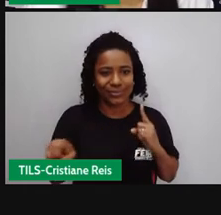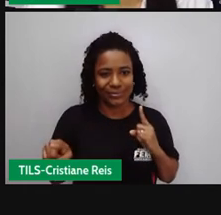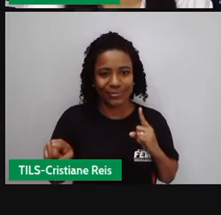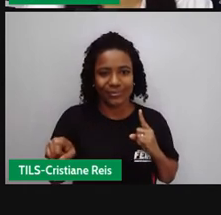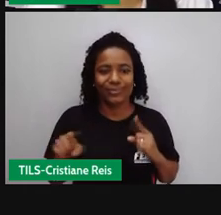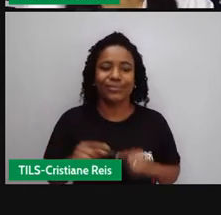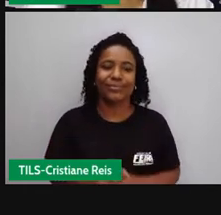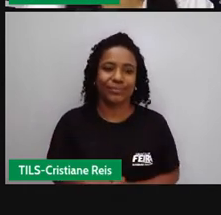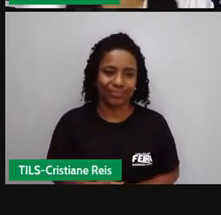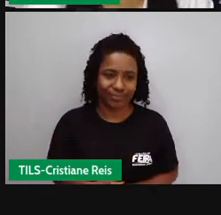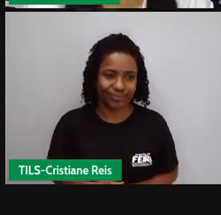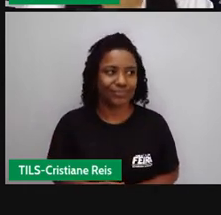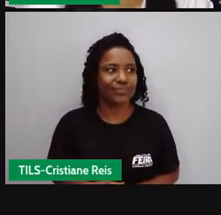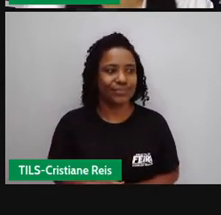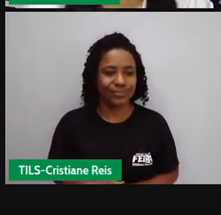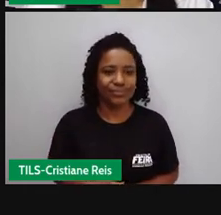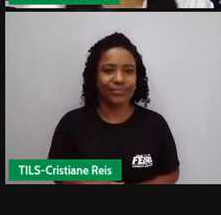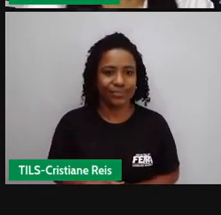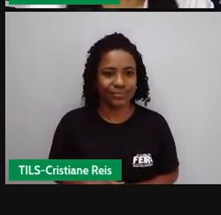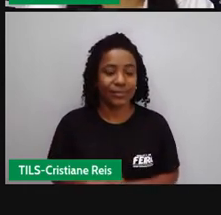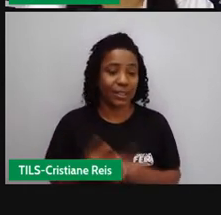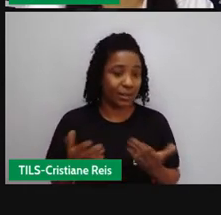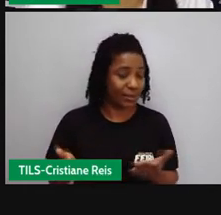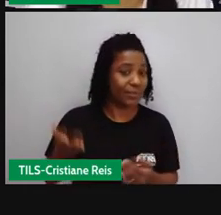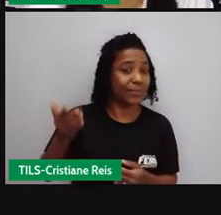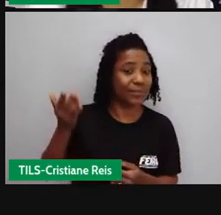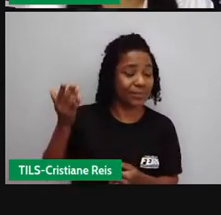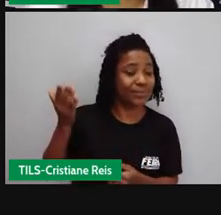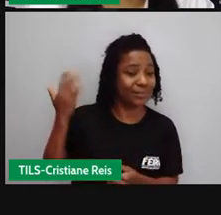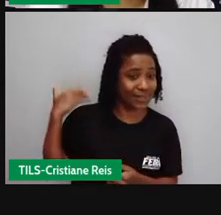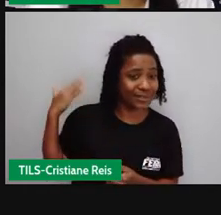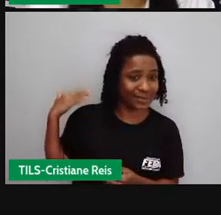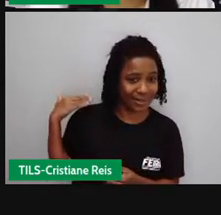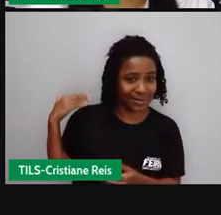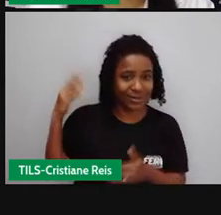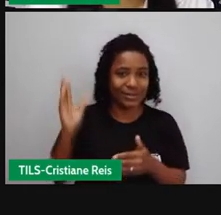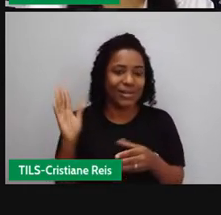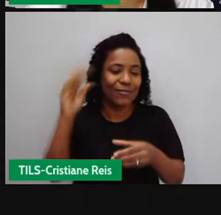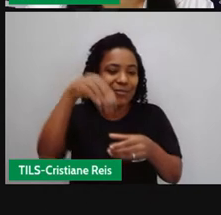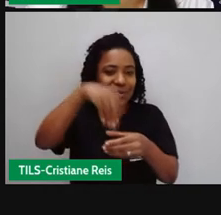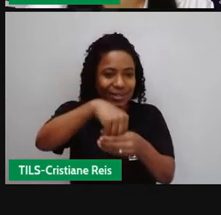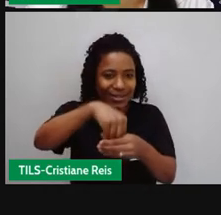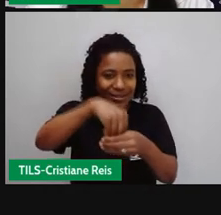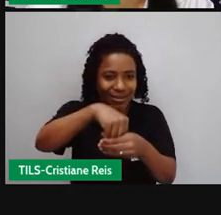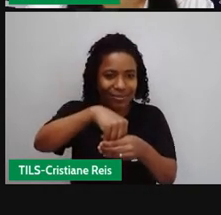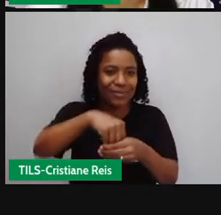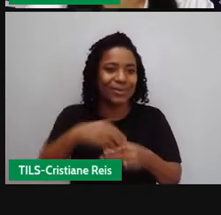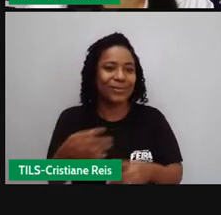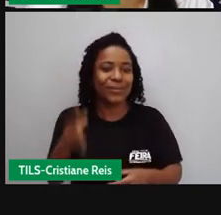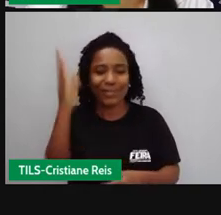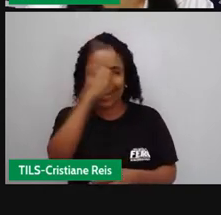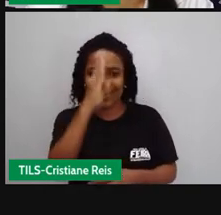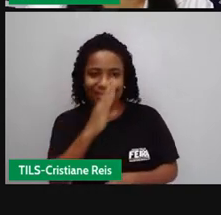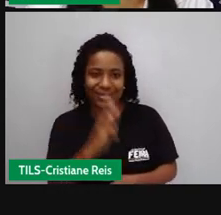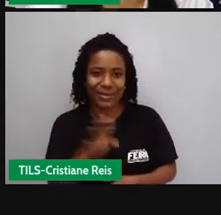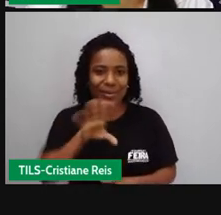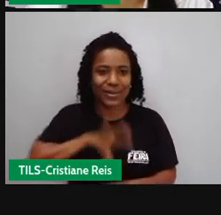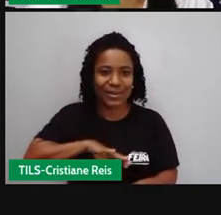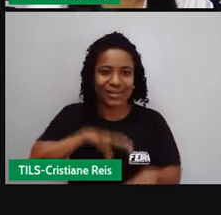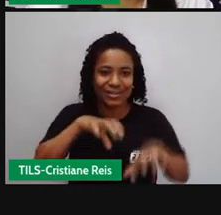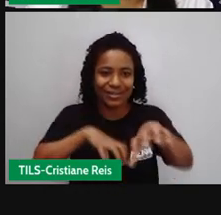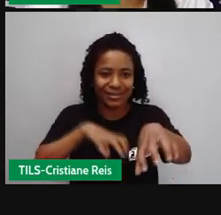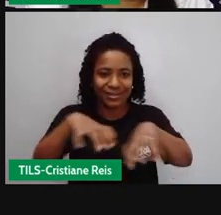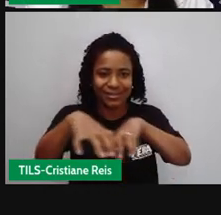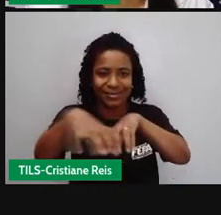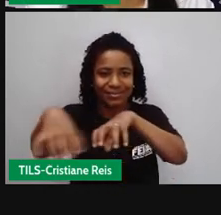As votações que existiam durante a colônia e durante o Império Brasileiro estavam restritas a homens que detinham certo nível